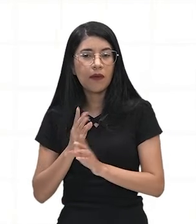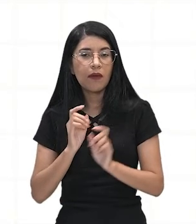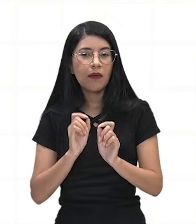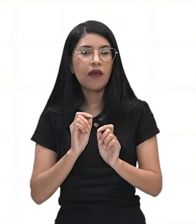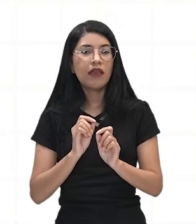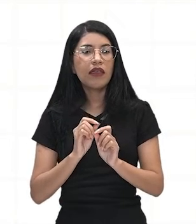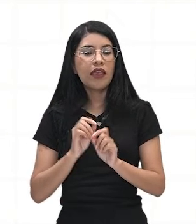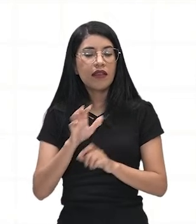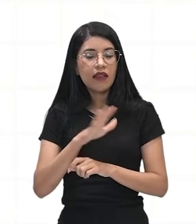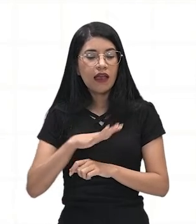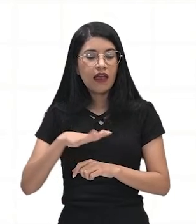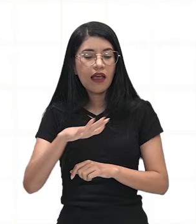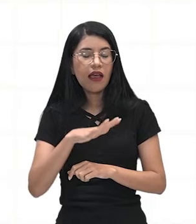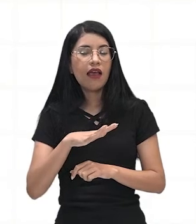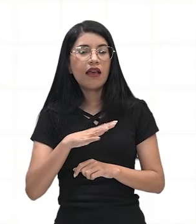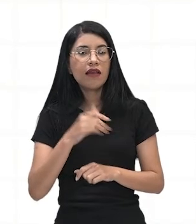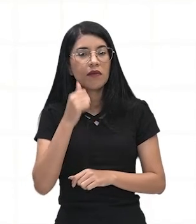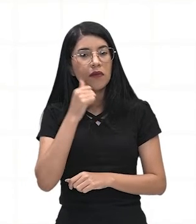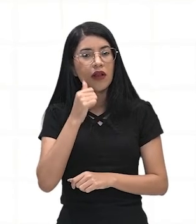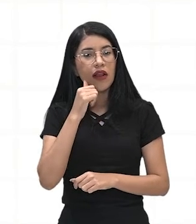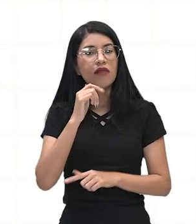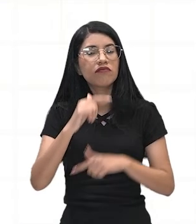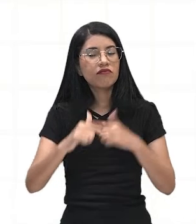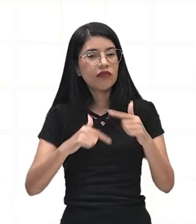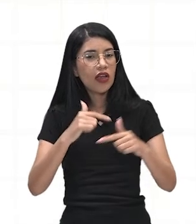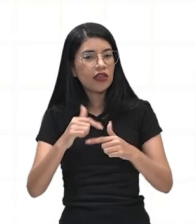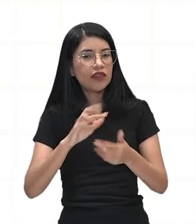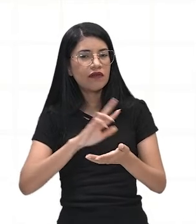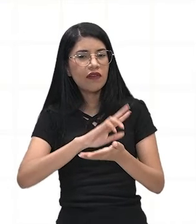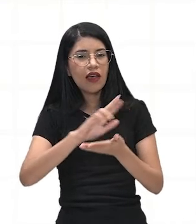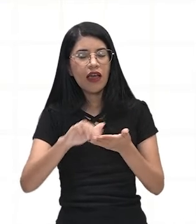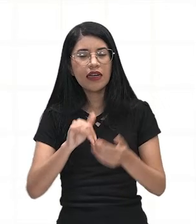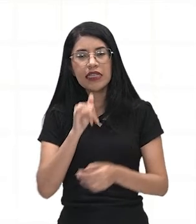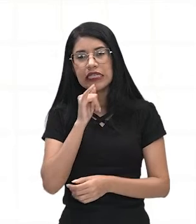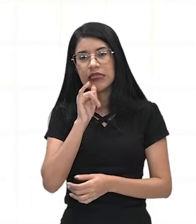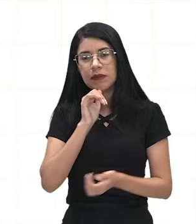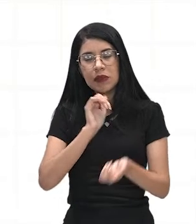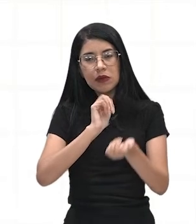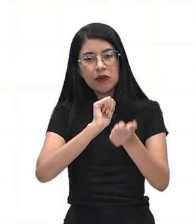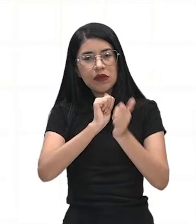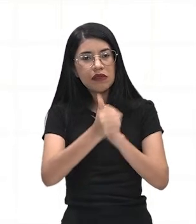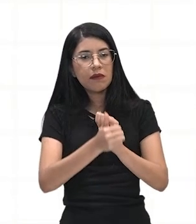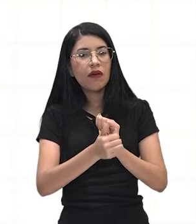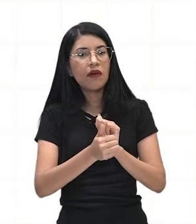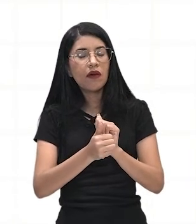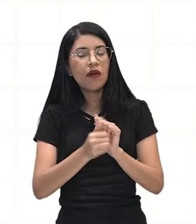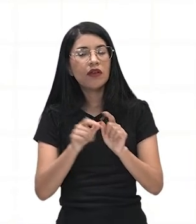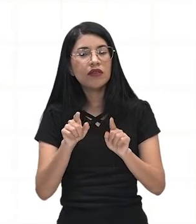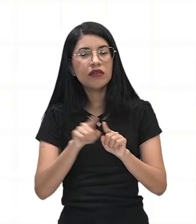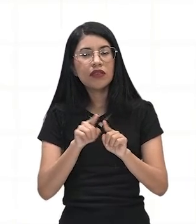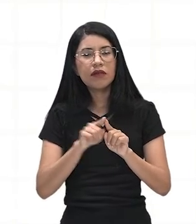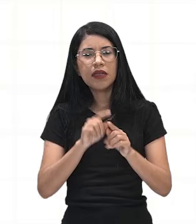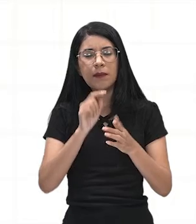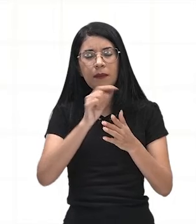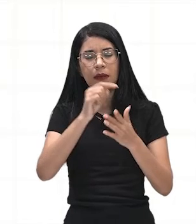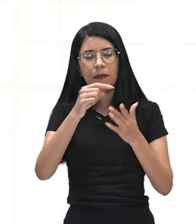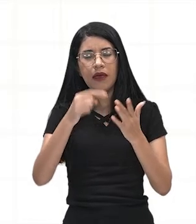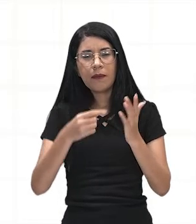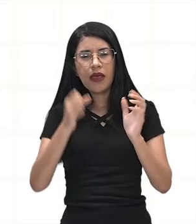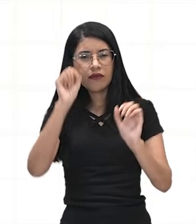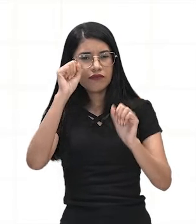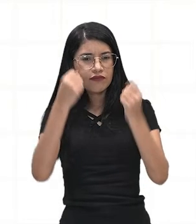de Esparta envolvidas em atividades esportivas e outras formas de educação